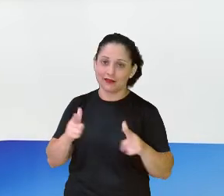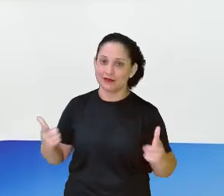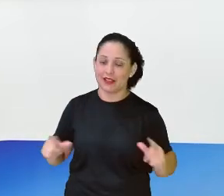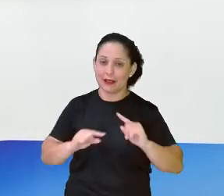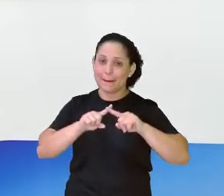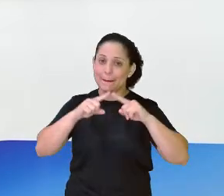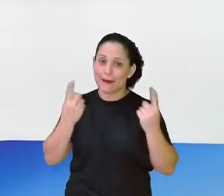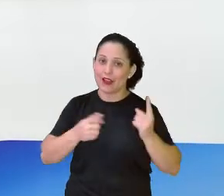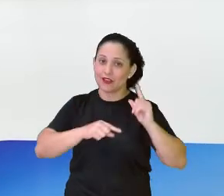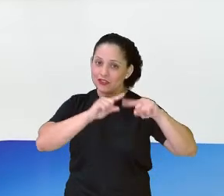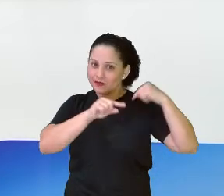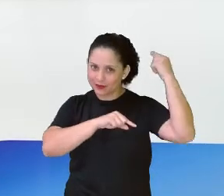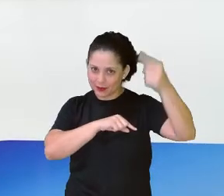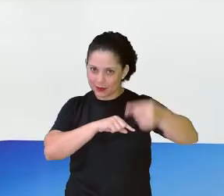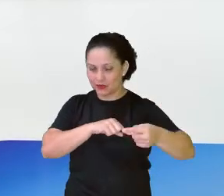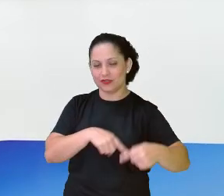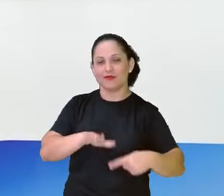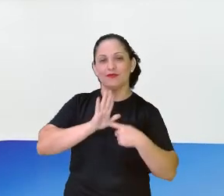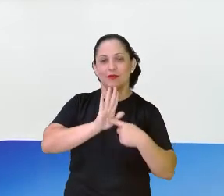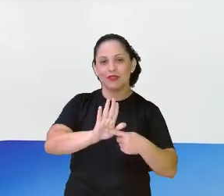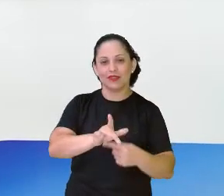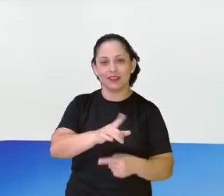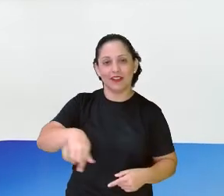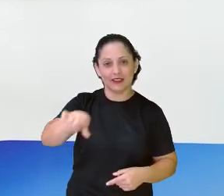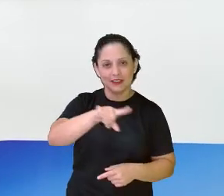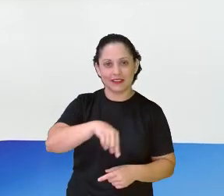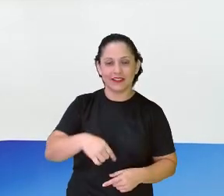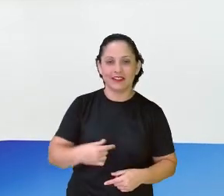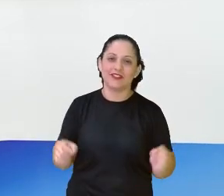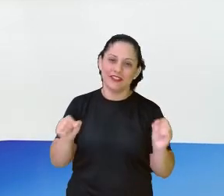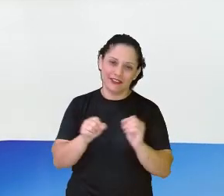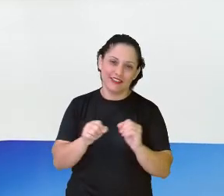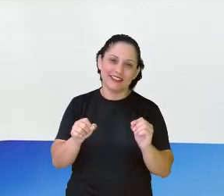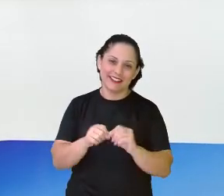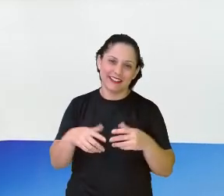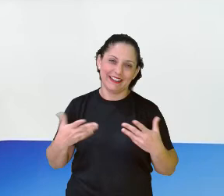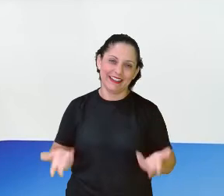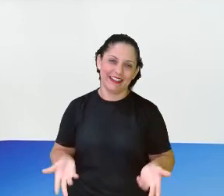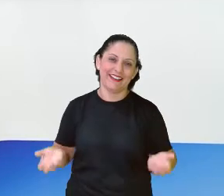Numa próxima oportunidade eu não faço uma receita ao vivo.